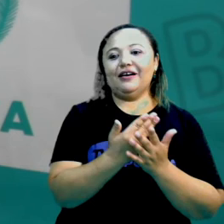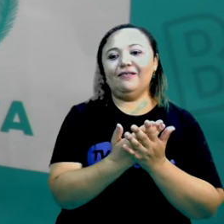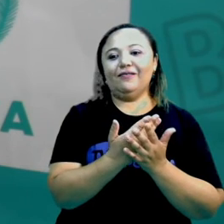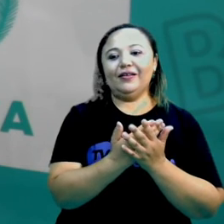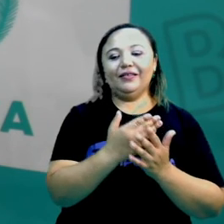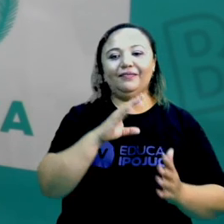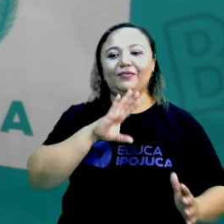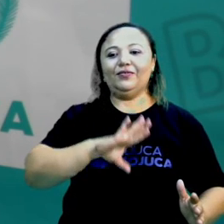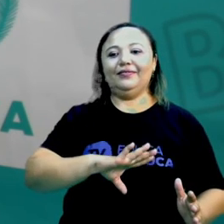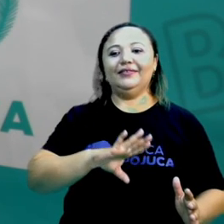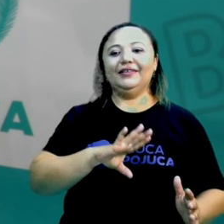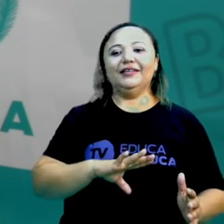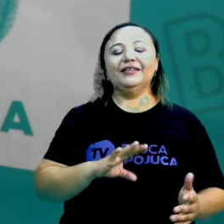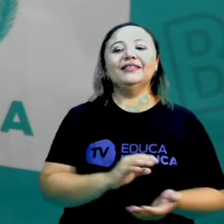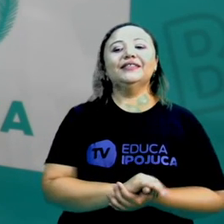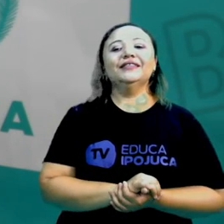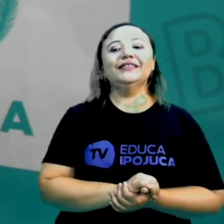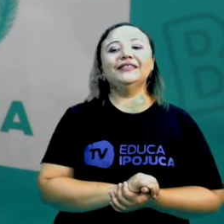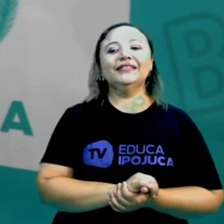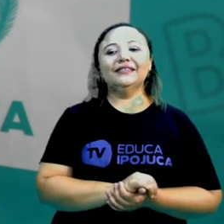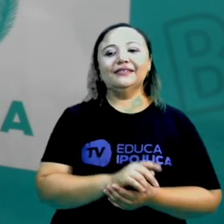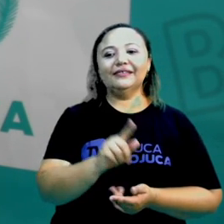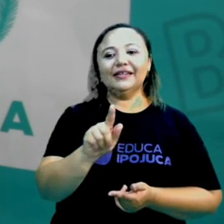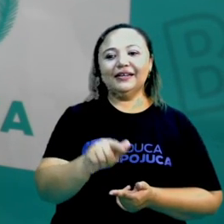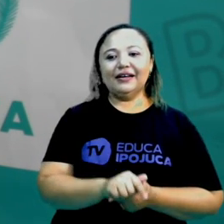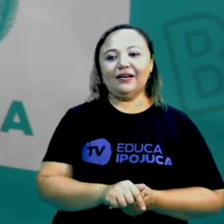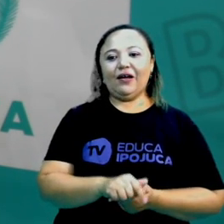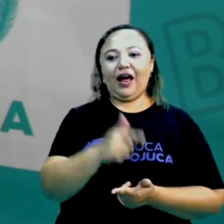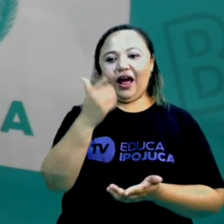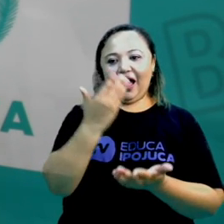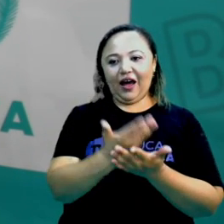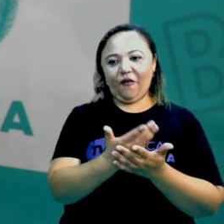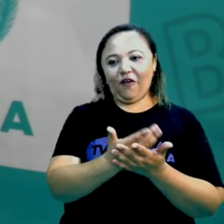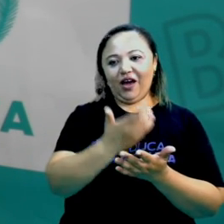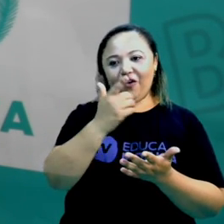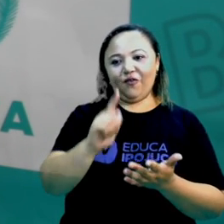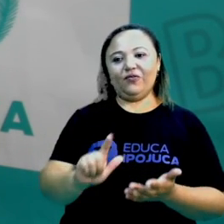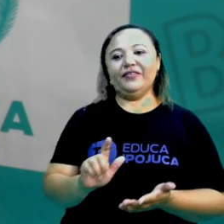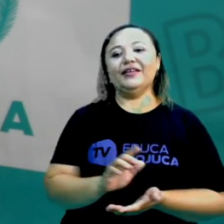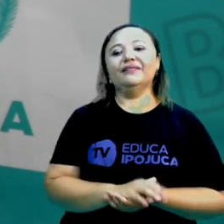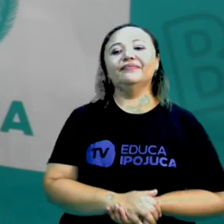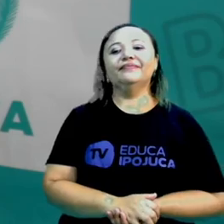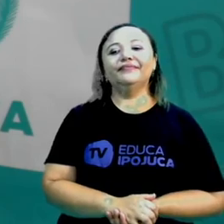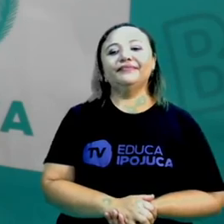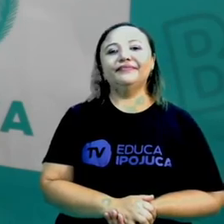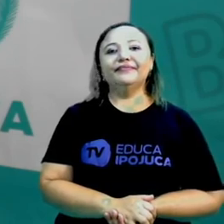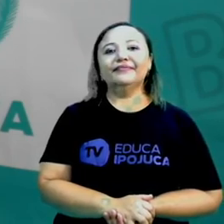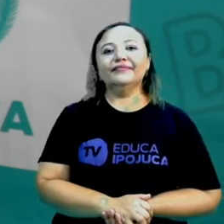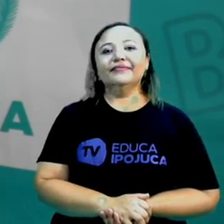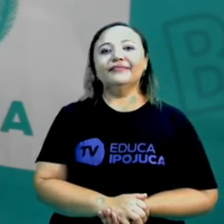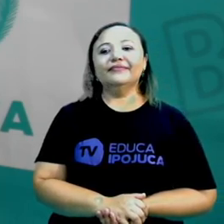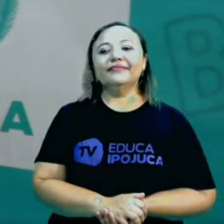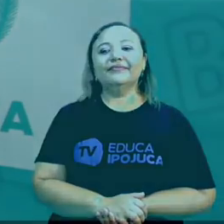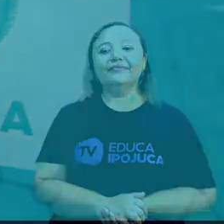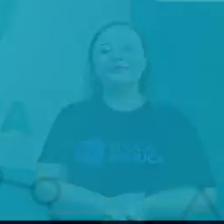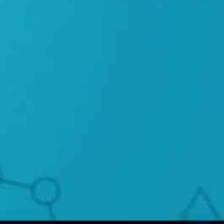de língua portuguesa. Eu aguardo vocês na próxima aula. Até lá, se Deus quiser.